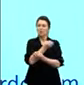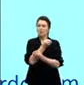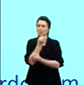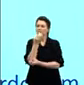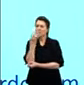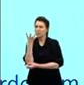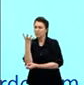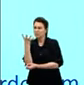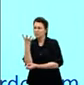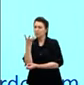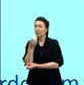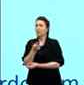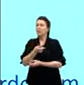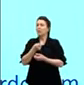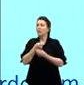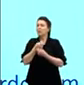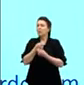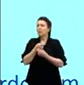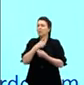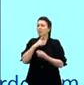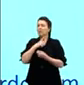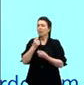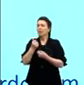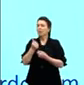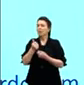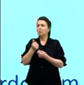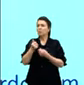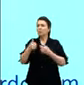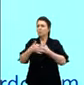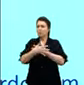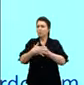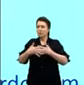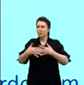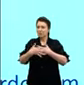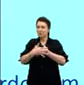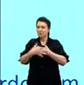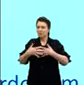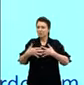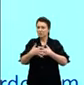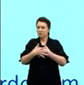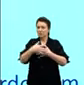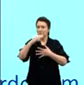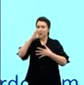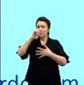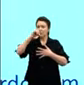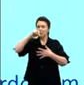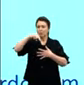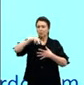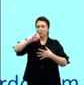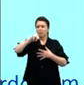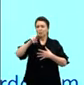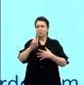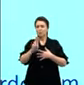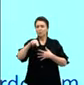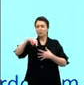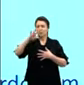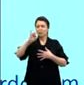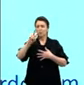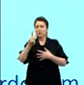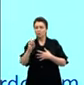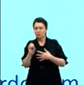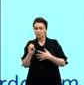fibras colágenas, certo? No tecido conjuntivo frouxo, nós vemos